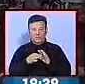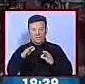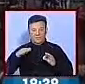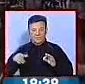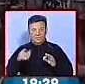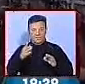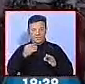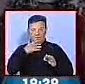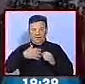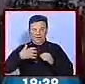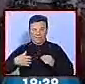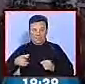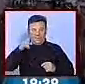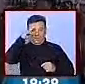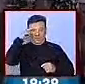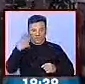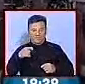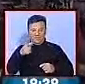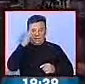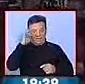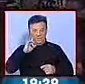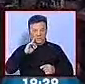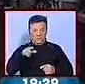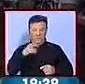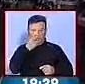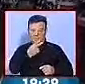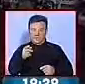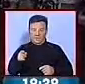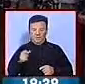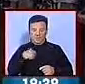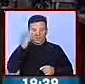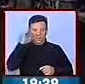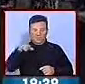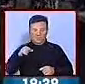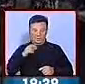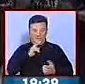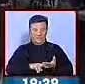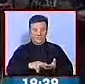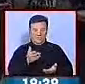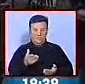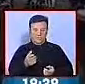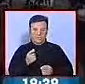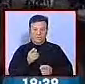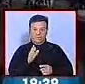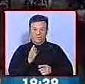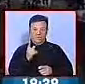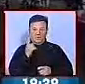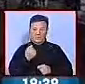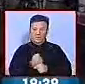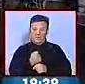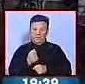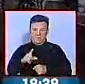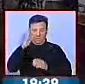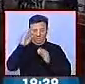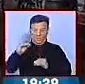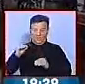que é muito complicada, que é difícil. Achas importante estas visitas? Acho sim, sem dúvida. É quase uma atividade pedagógica, é